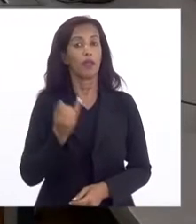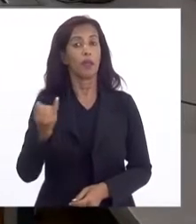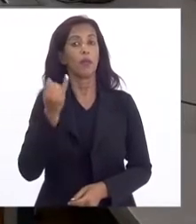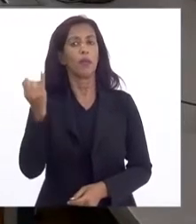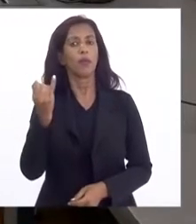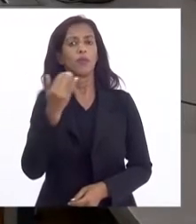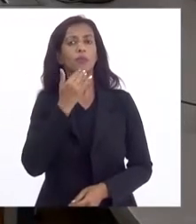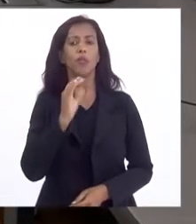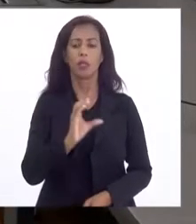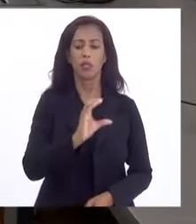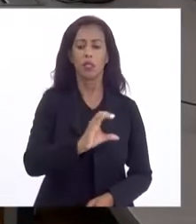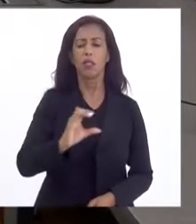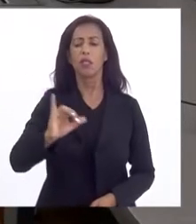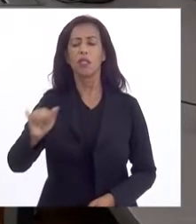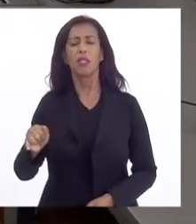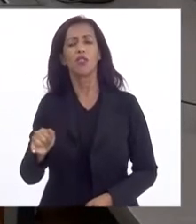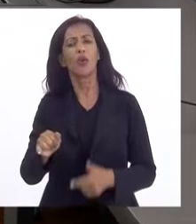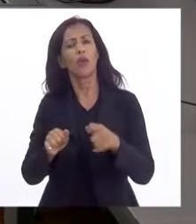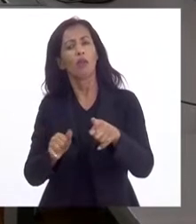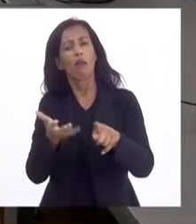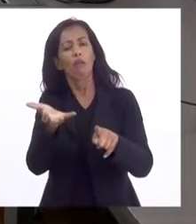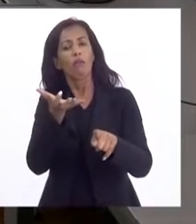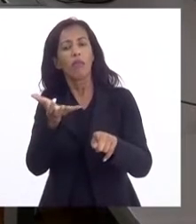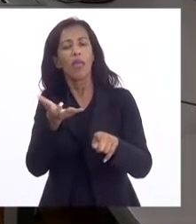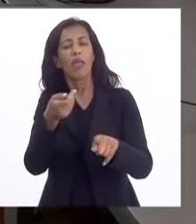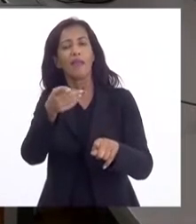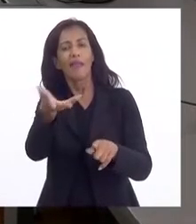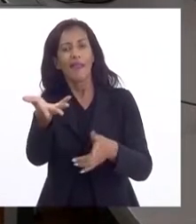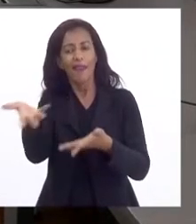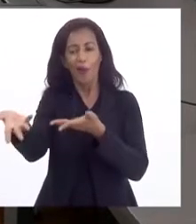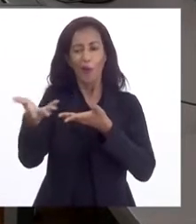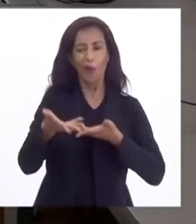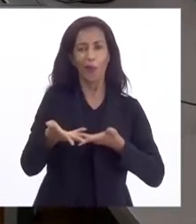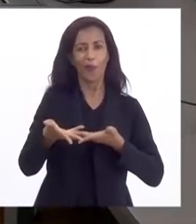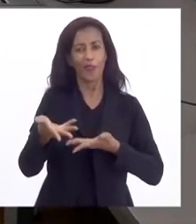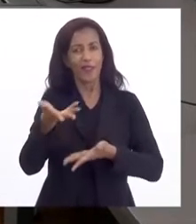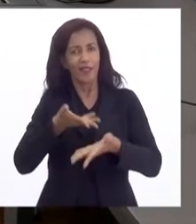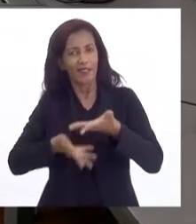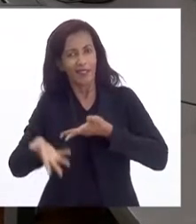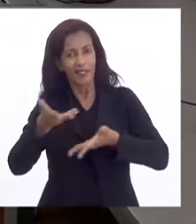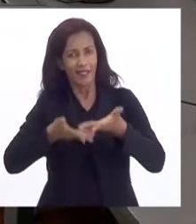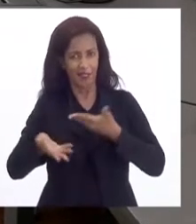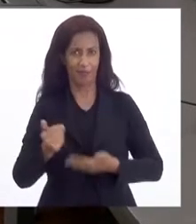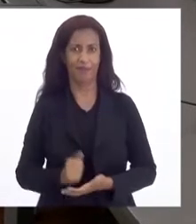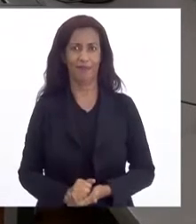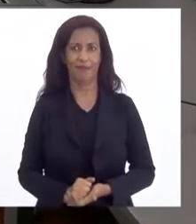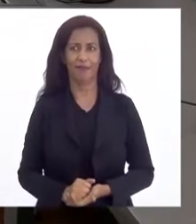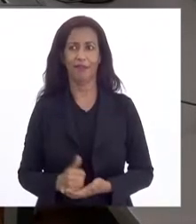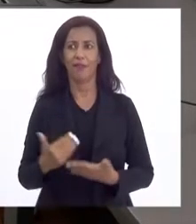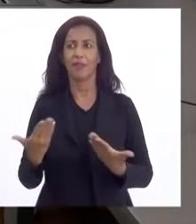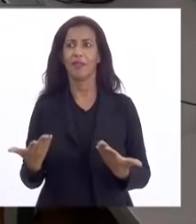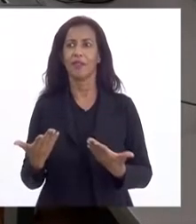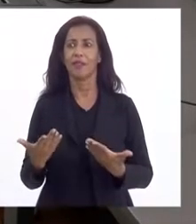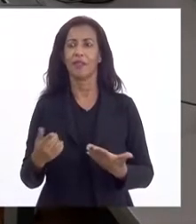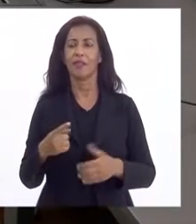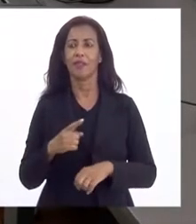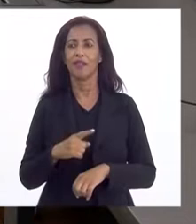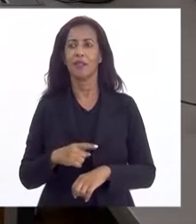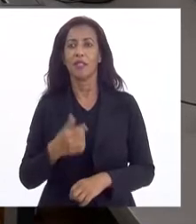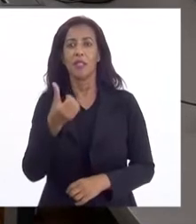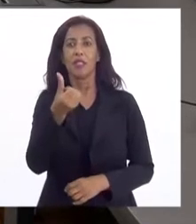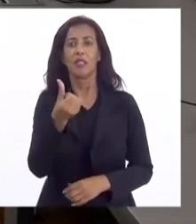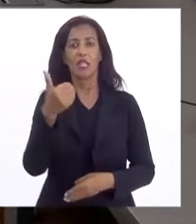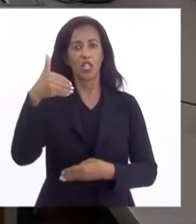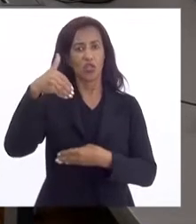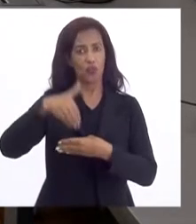CCJ quem, Vossa Excelência, gostaria que participasse da audiência pública. Todos os membros vão fazer essa sugestão. Então, são 4, 5, 6